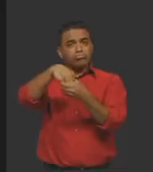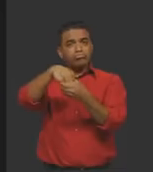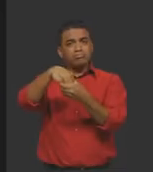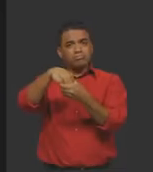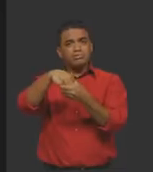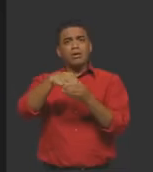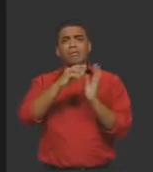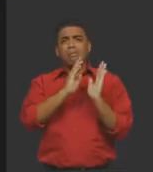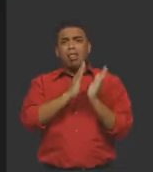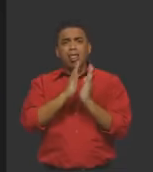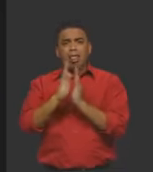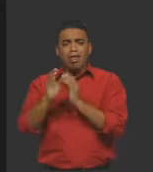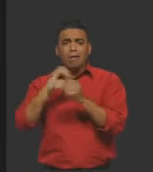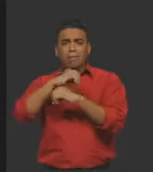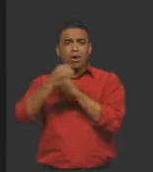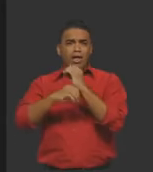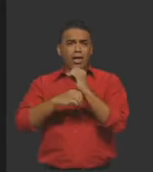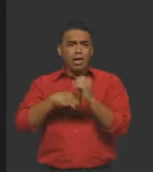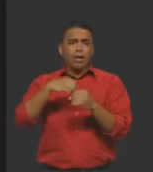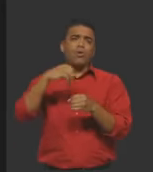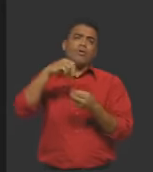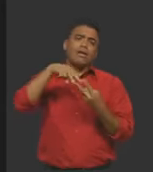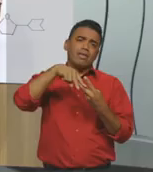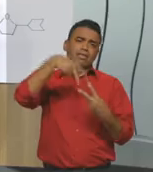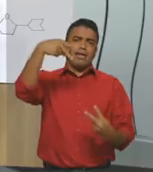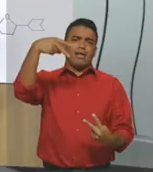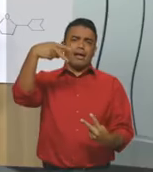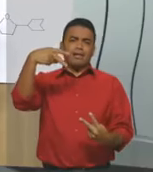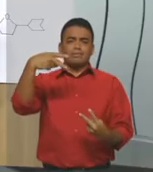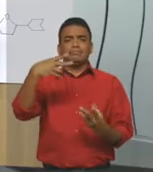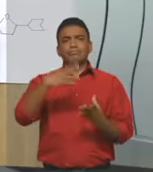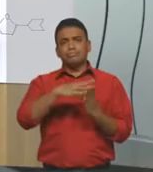nucleotídeos de uma molécula de DNA. Então vamos lá.